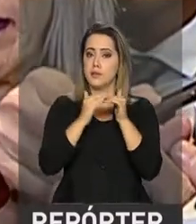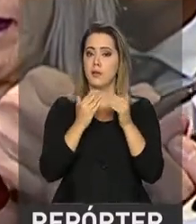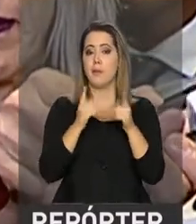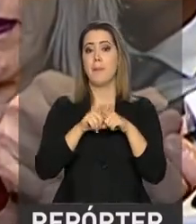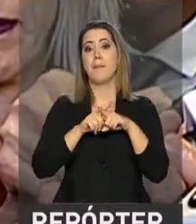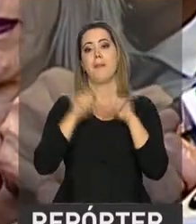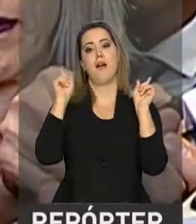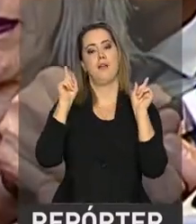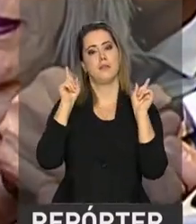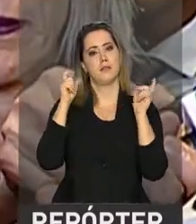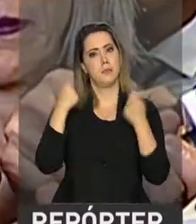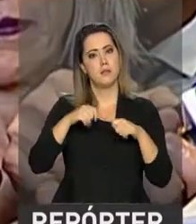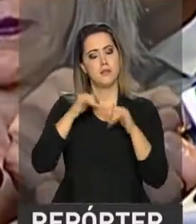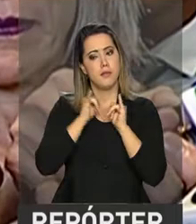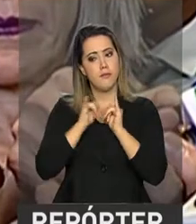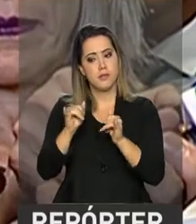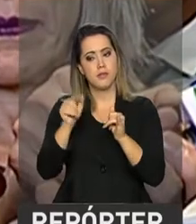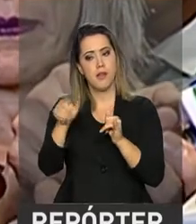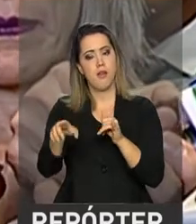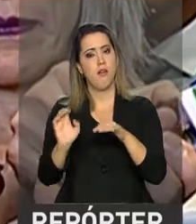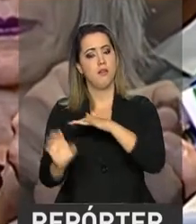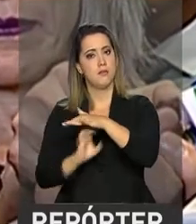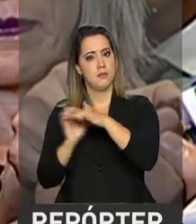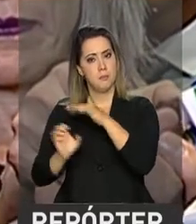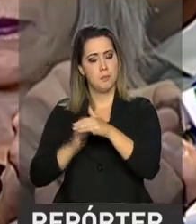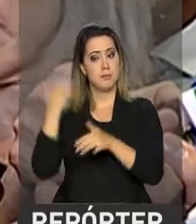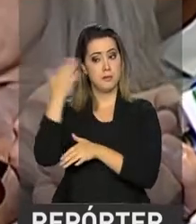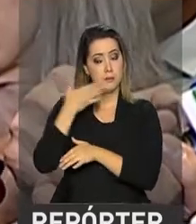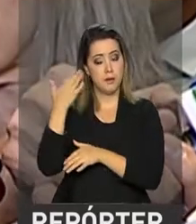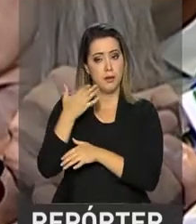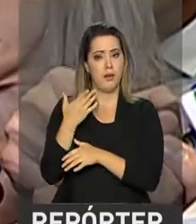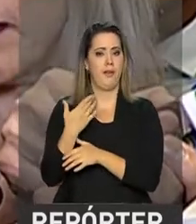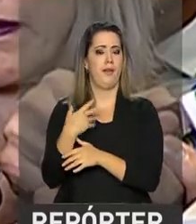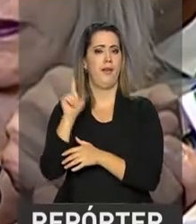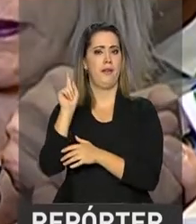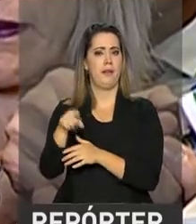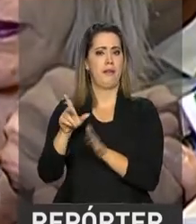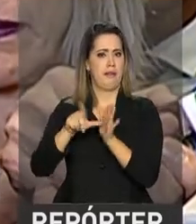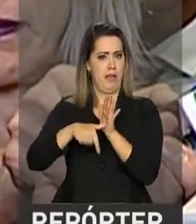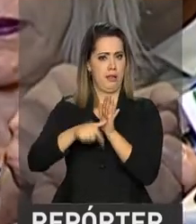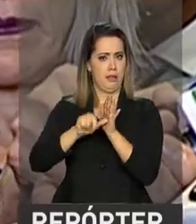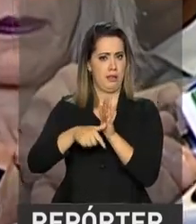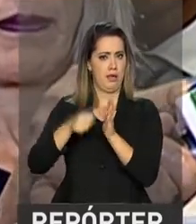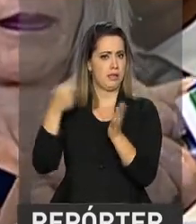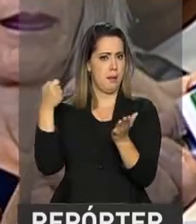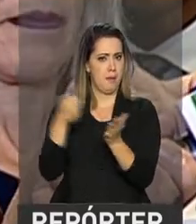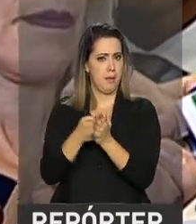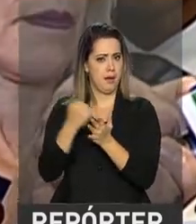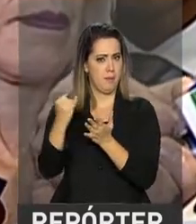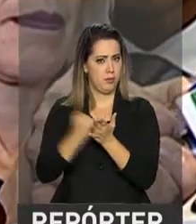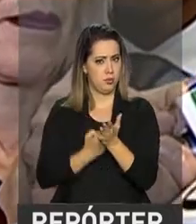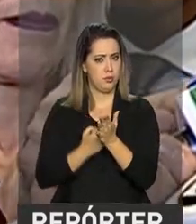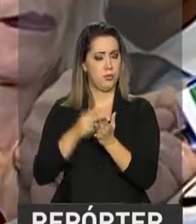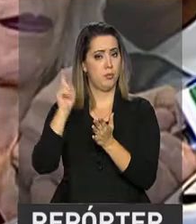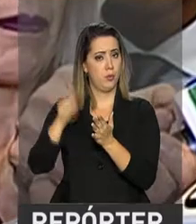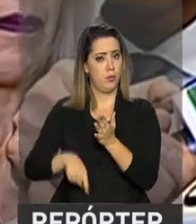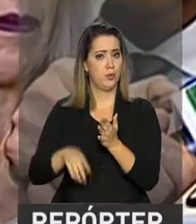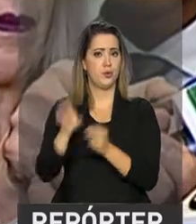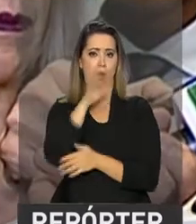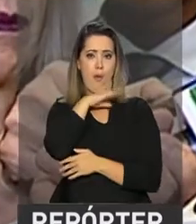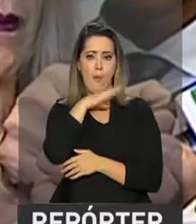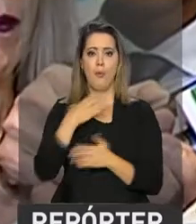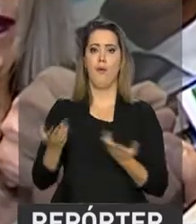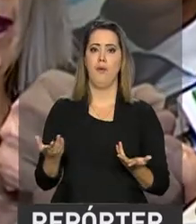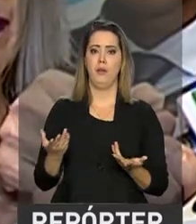mas o lado é importante também deixar claro que não é um bom negócio do ponto de vista da empresa deixar de